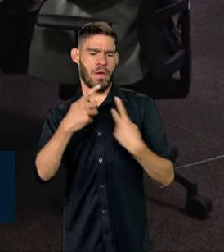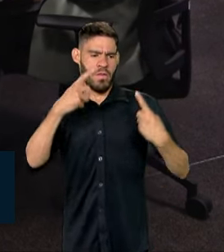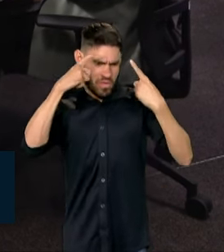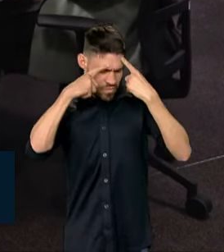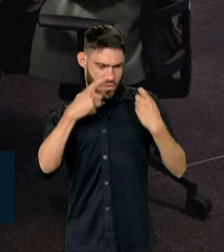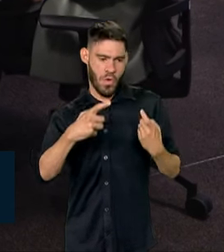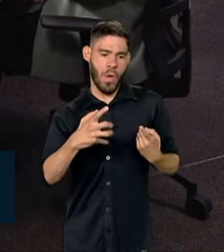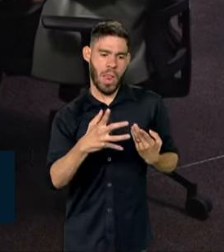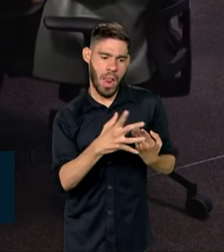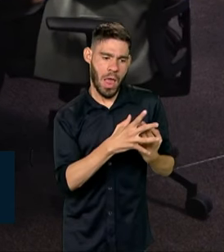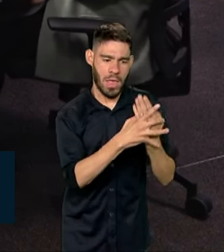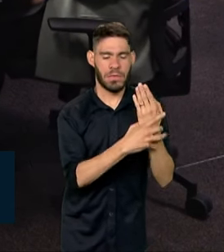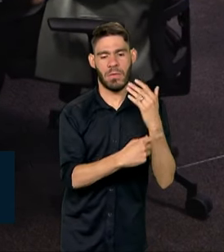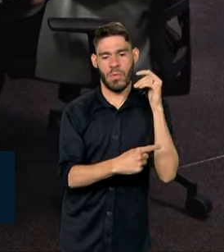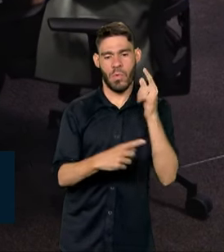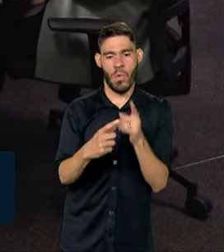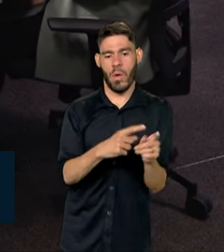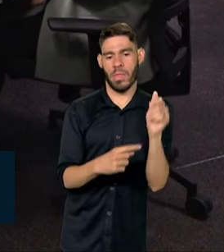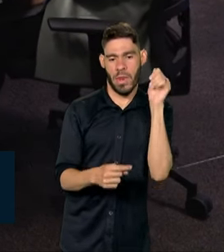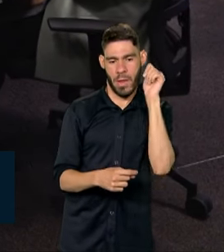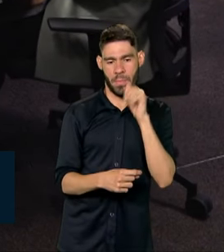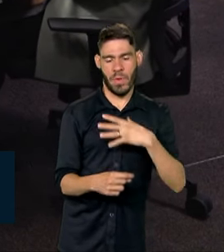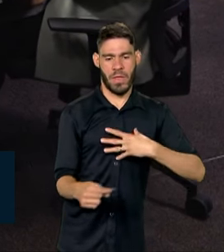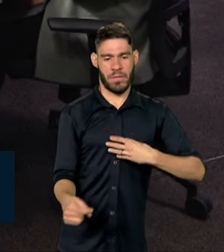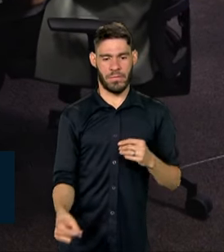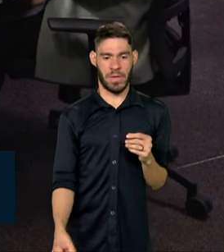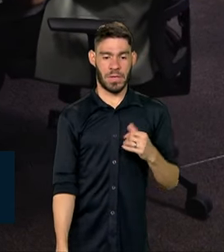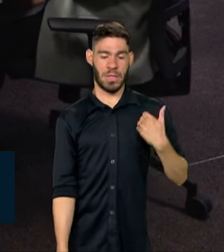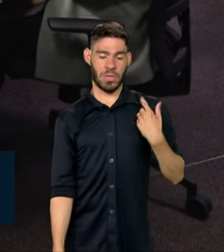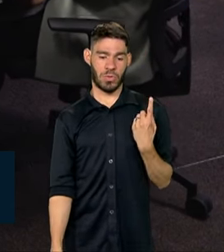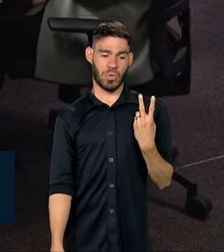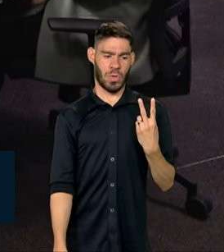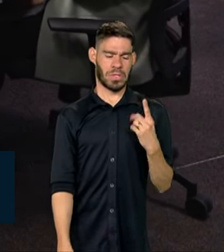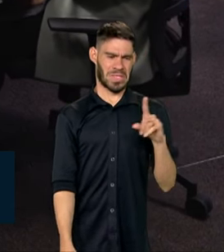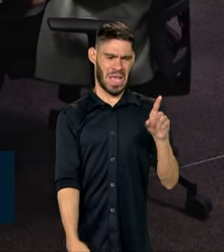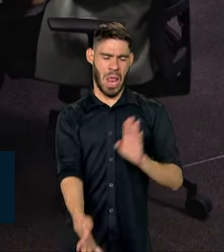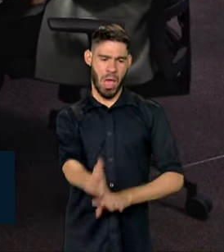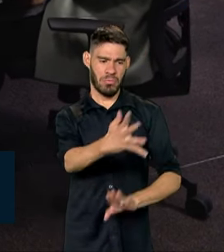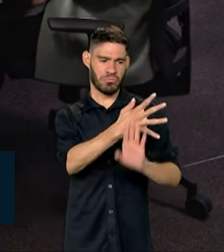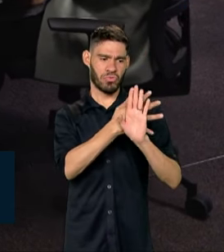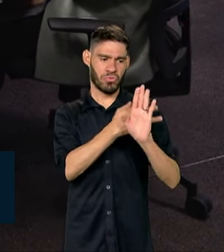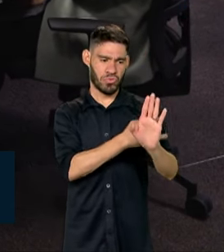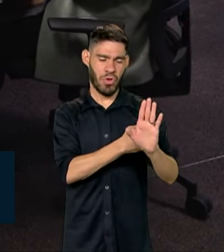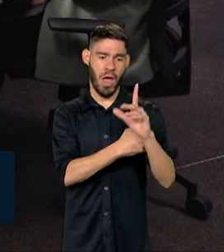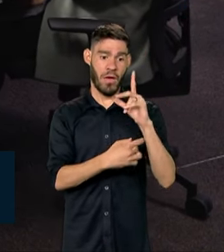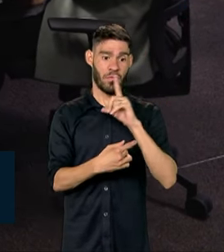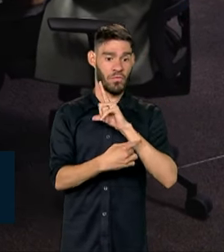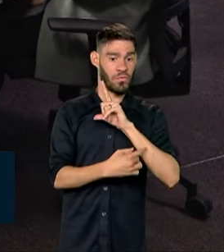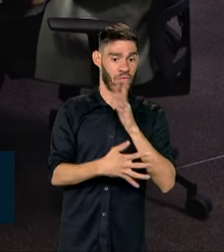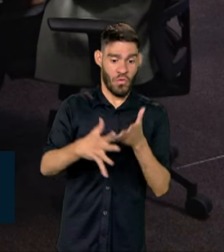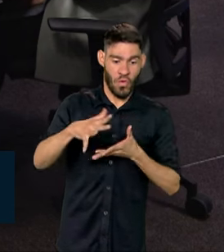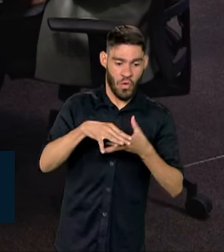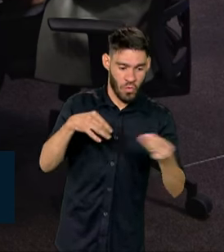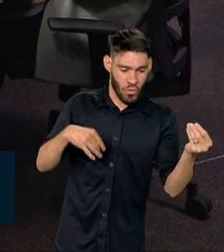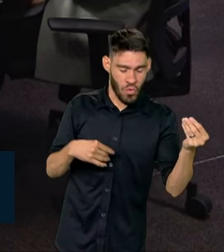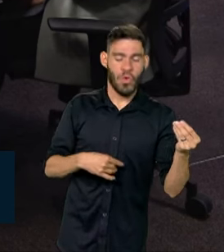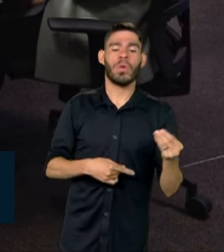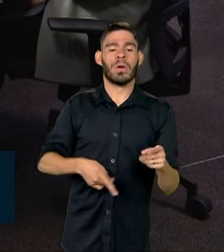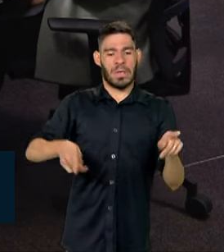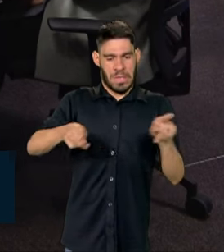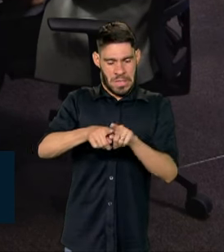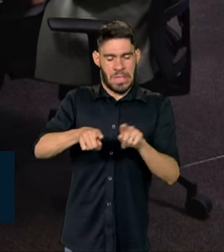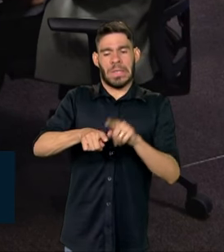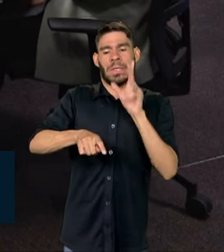ouvir o relato dela. Ele se afastou fisicamente, fugiu. Então, nessa fase, a lei também estava